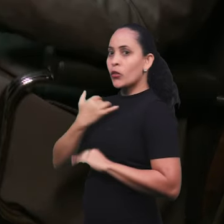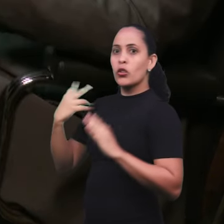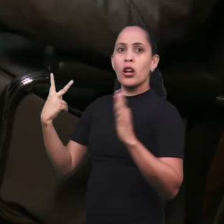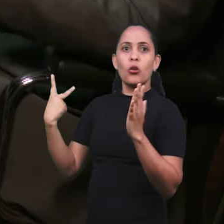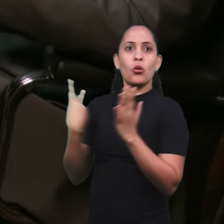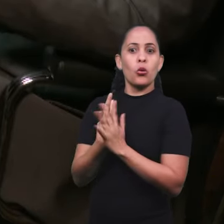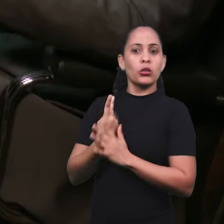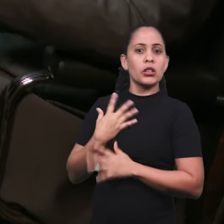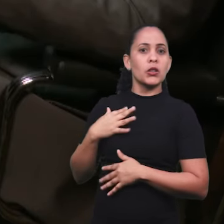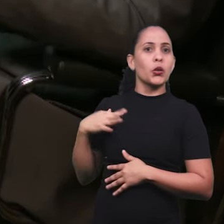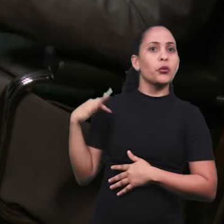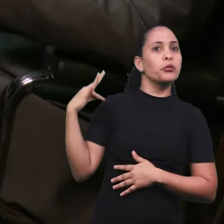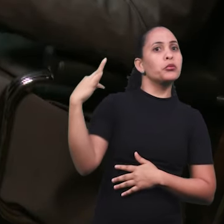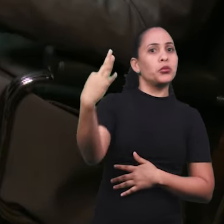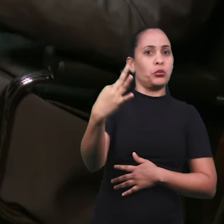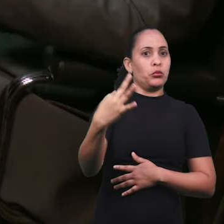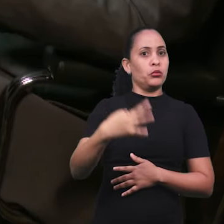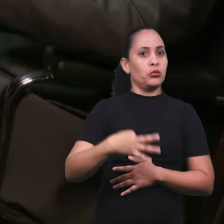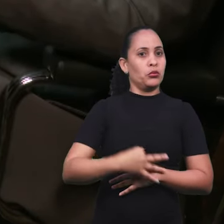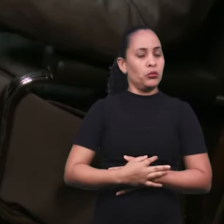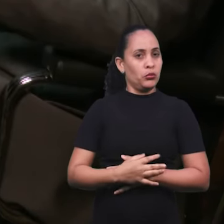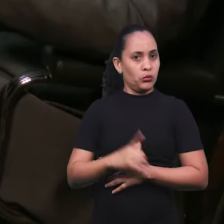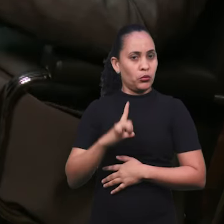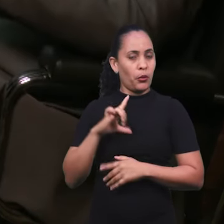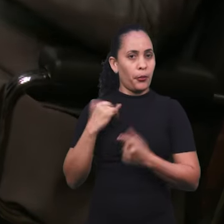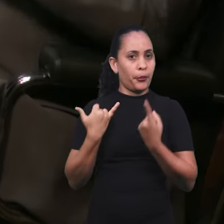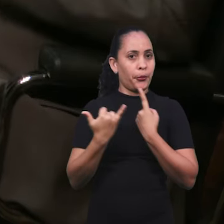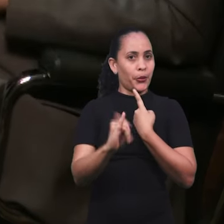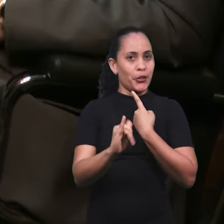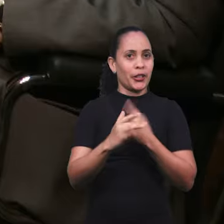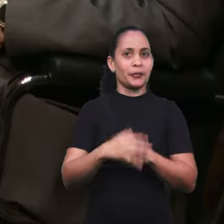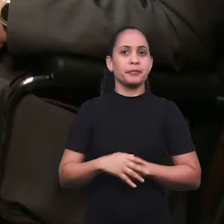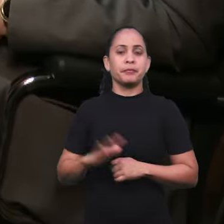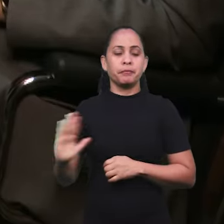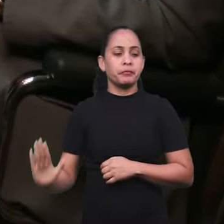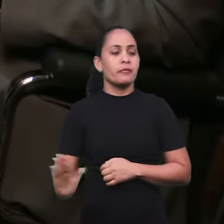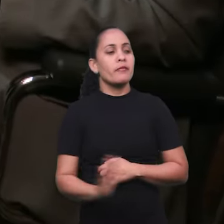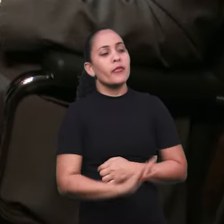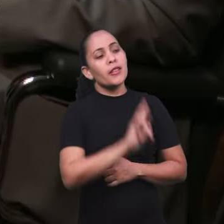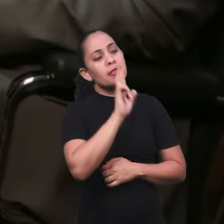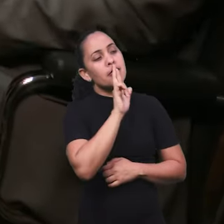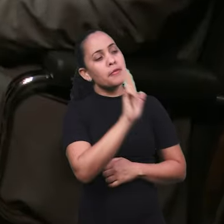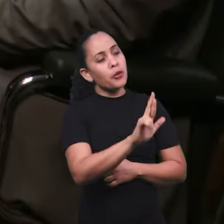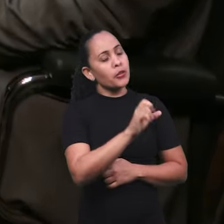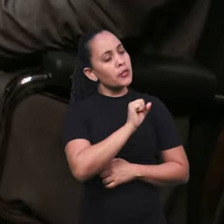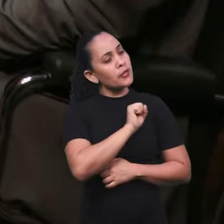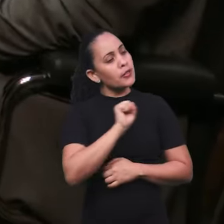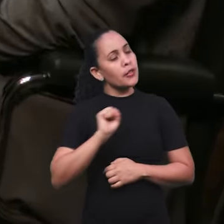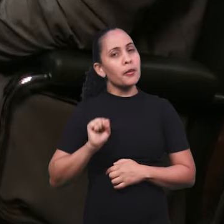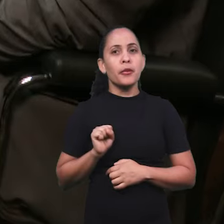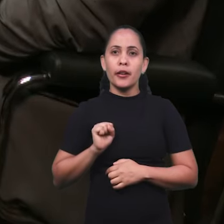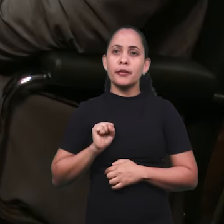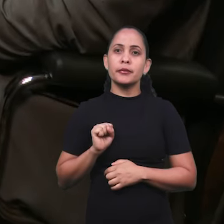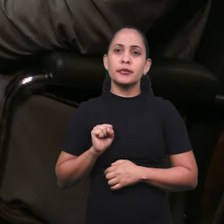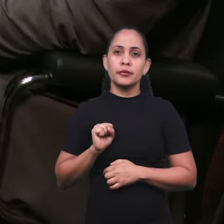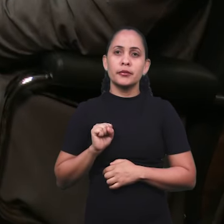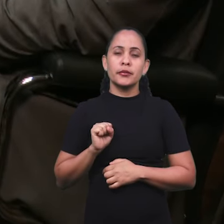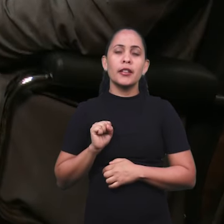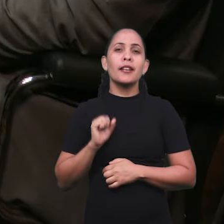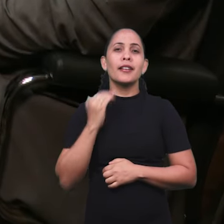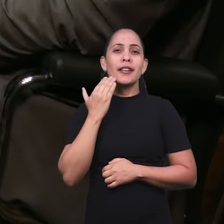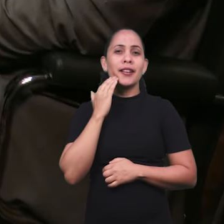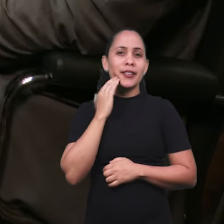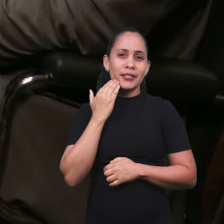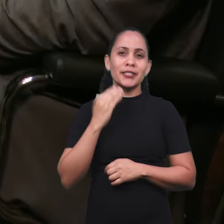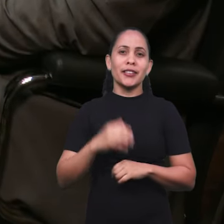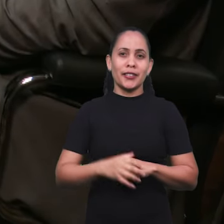começar a revelar o que viria a acontecer. Então o profético entra na mente do coração do homem, não é isso? A resposta ali de Samuel, né,